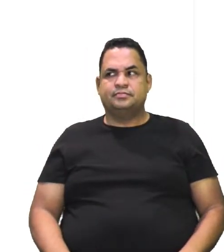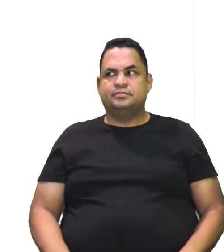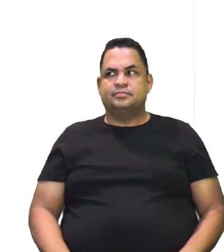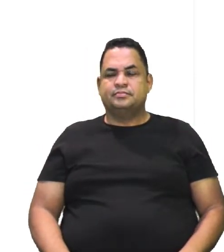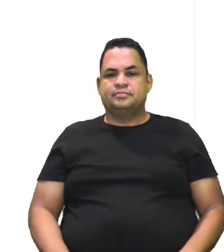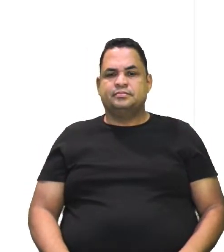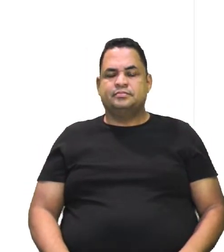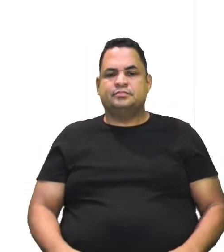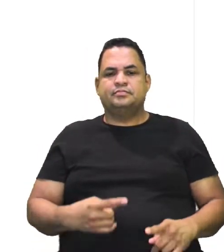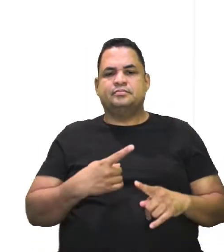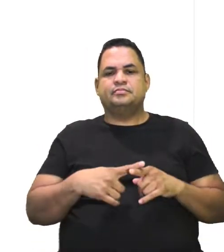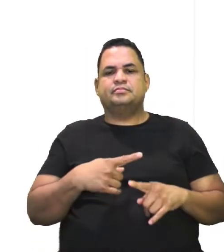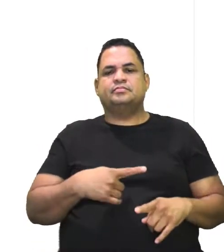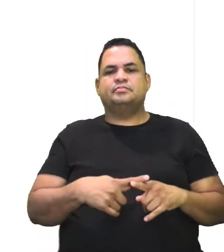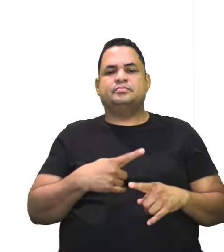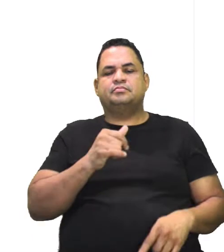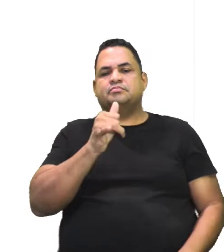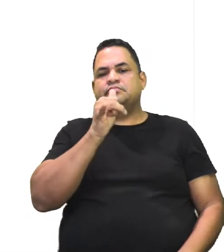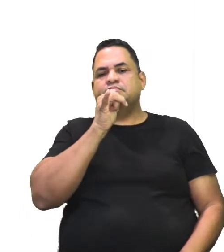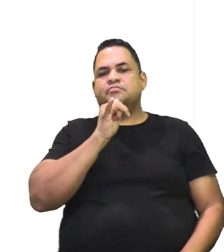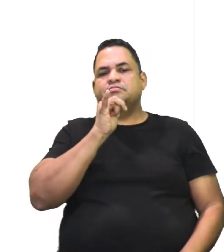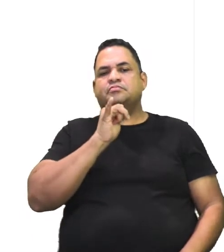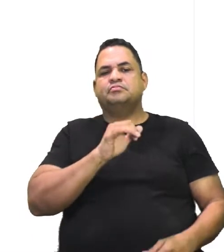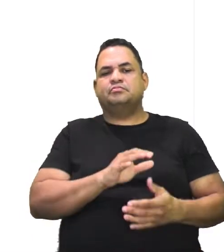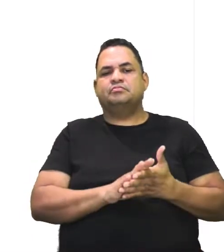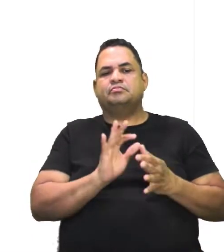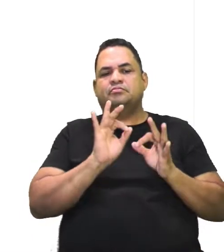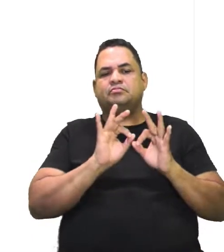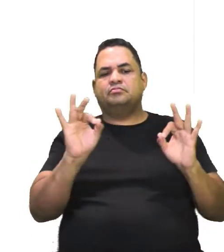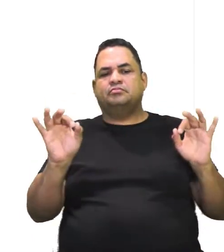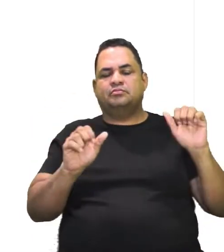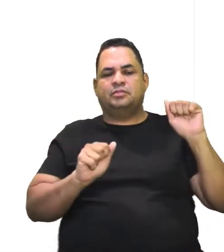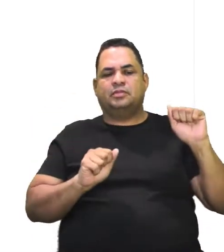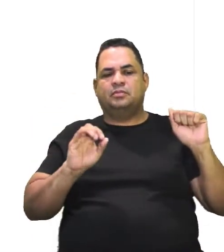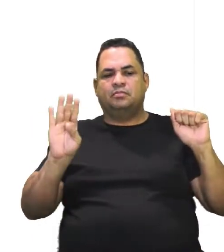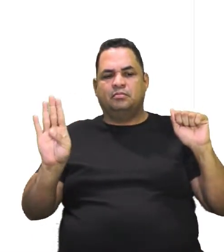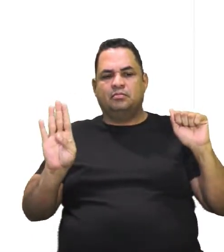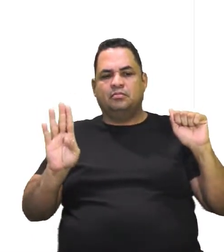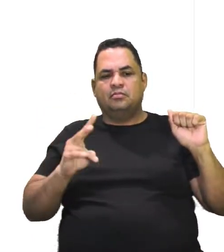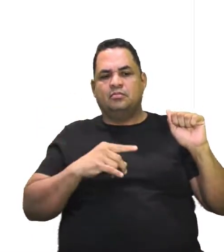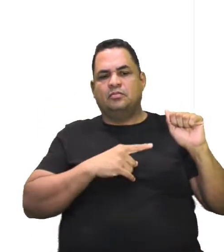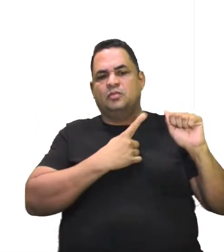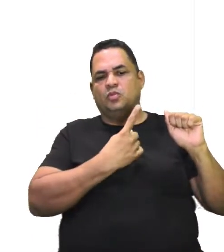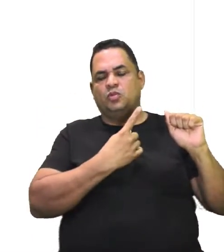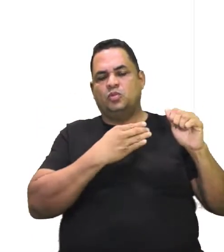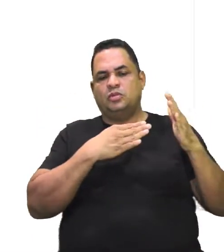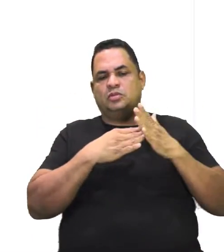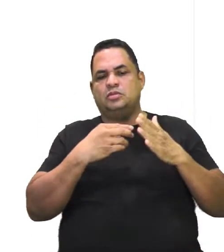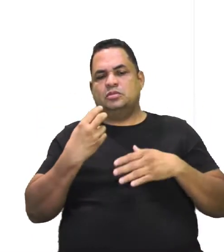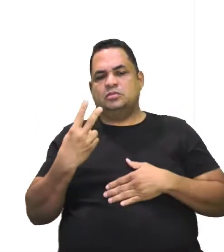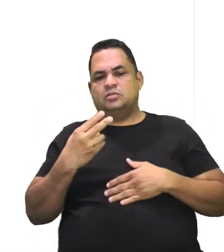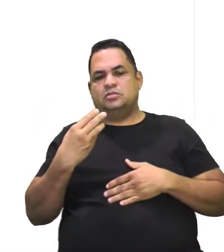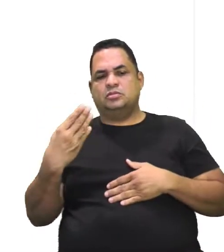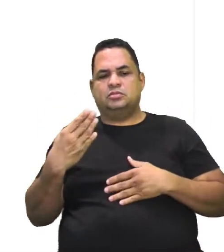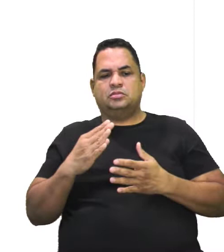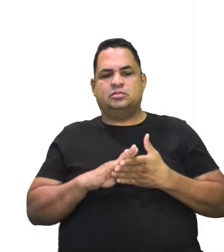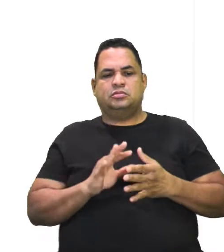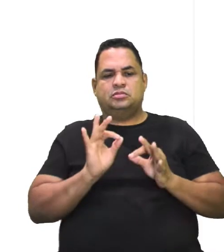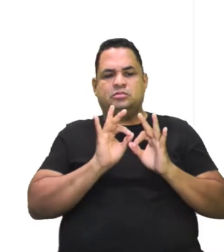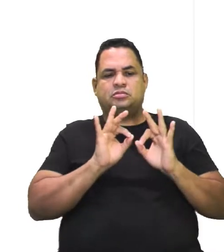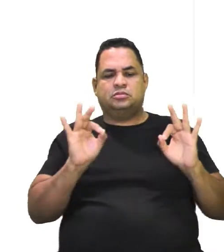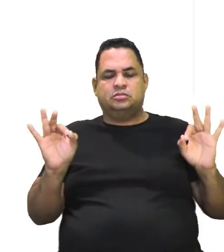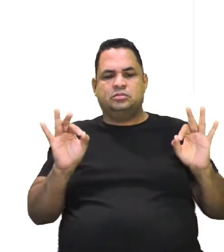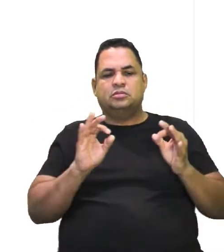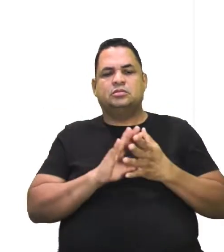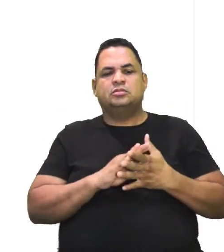Tá fácil, né? Porque, por exemplo, aqui, ó, a distância entre A e B, eu já sei que andou 2 unidades, Duas né? unidades. Do 1 até o 2, do 2 até o 3, ó. Então, a distância